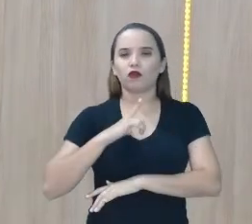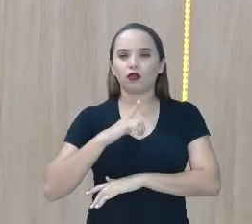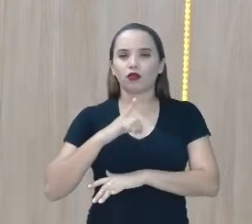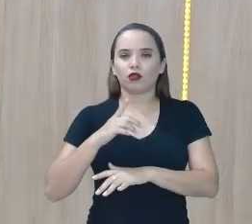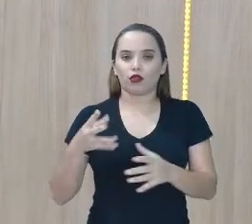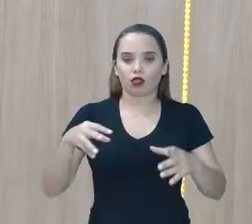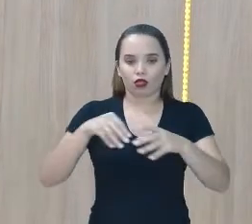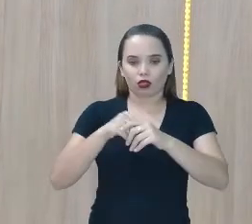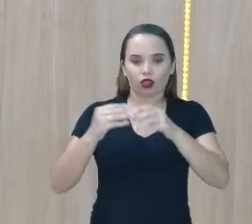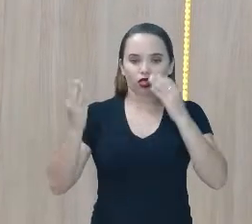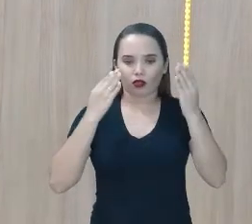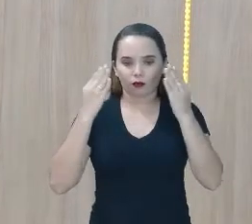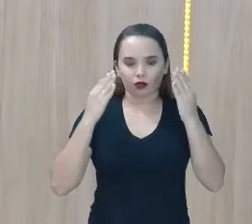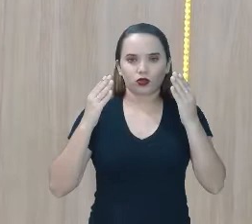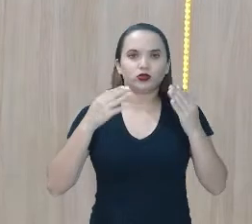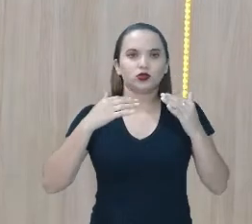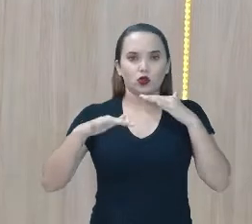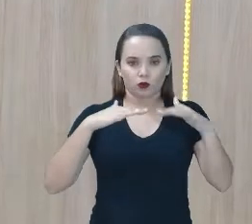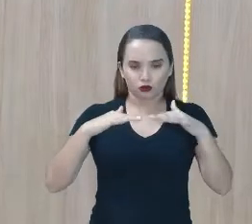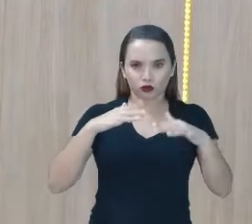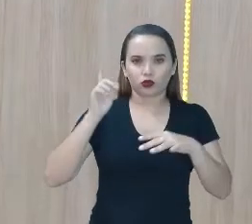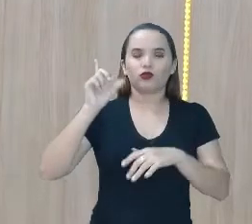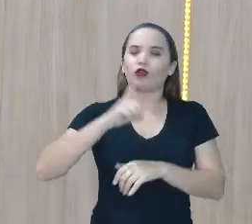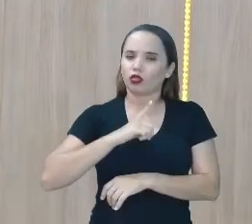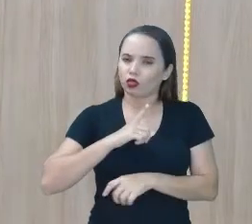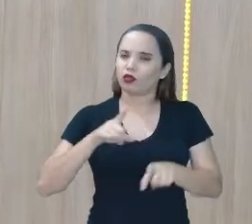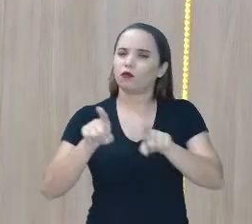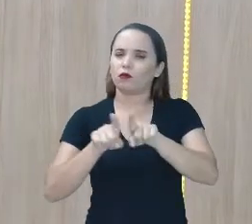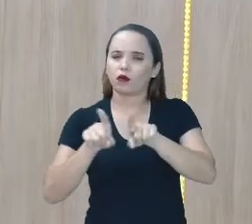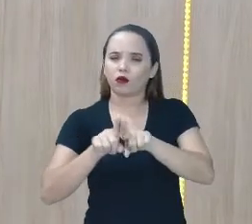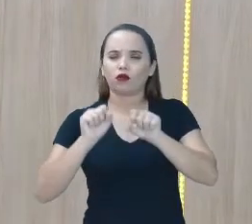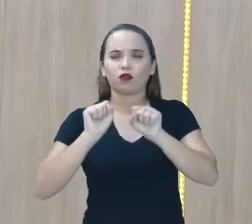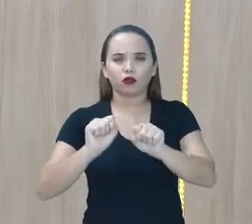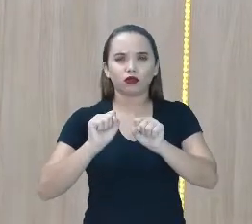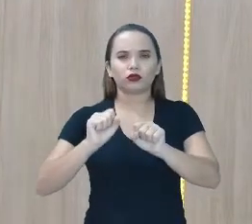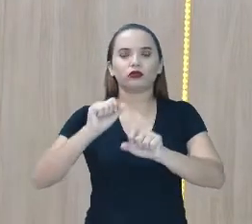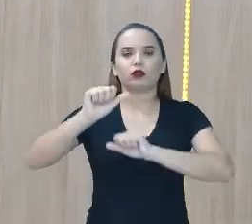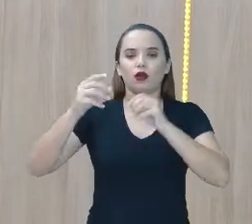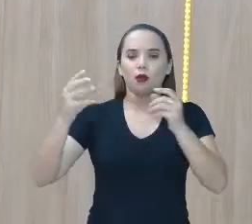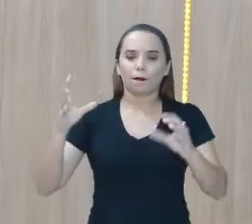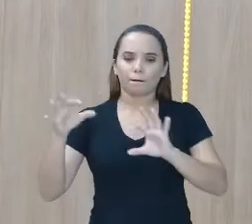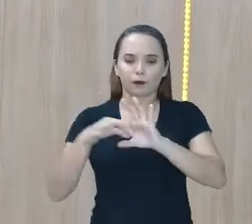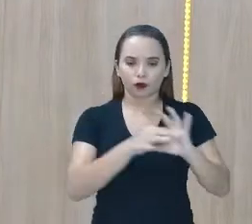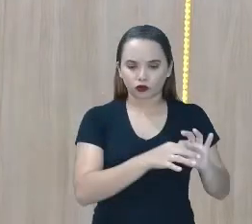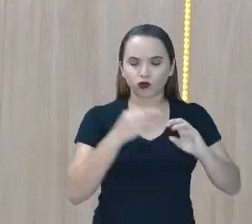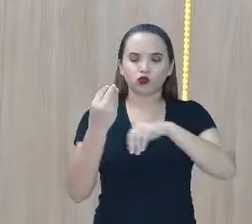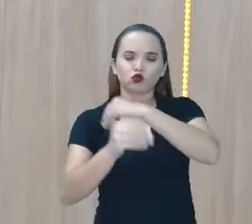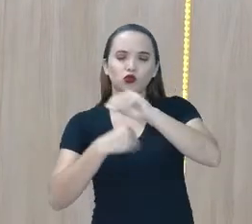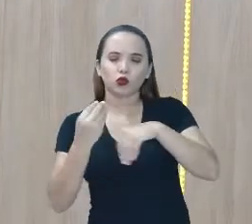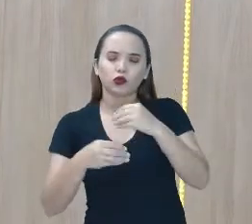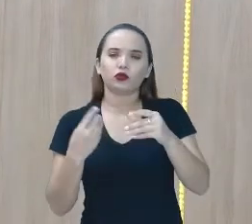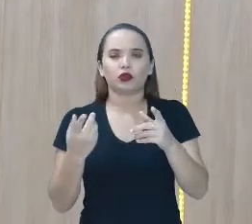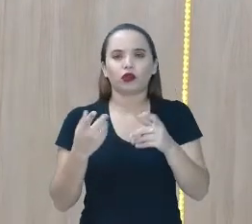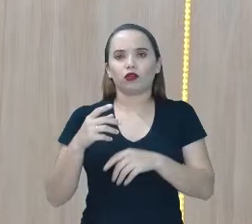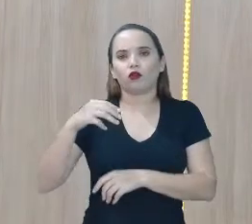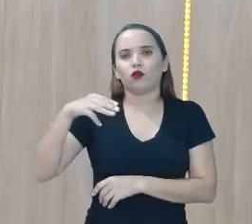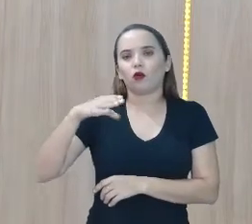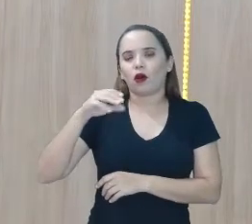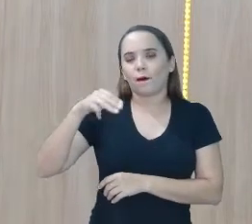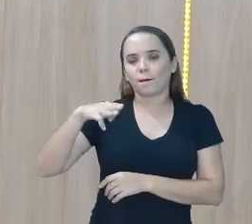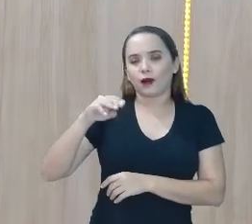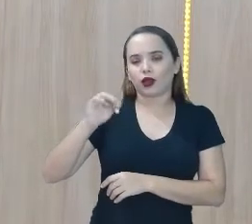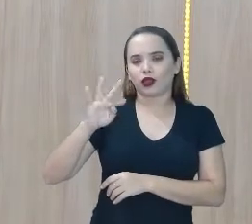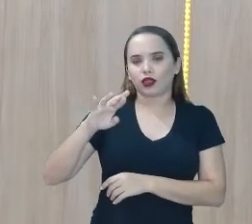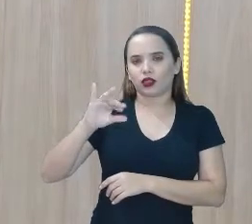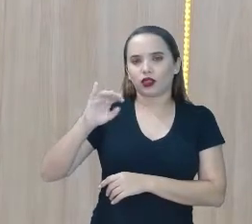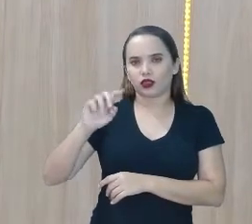na psicomotricidade, a gente também pode fazer um trabalho que se relaciona com a matriz de conteúdos, por exemplo. E